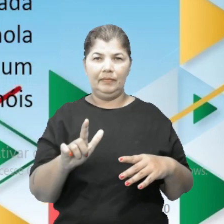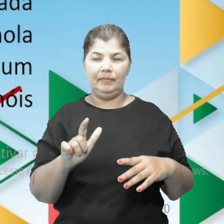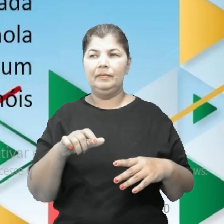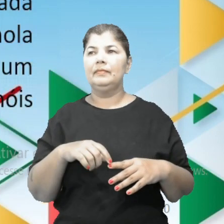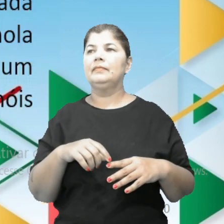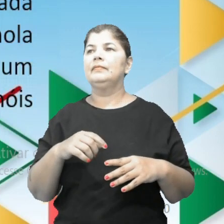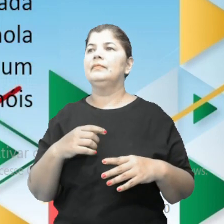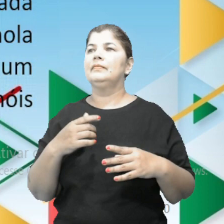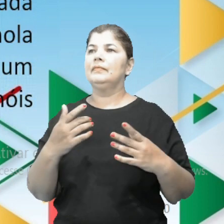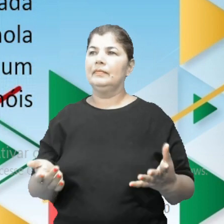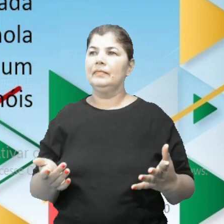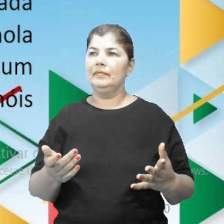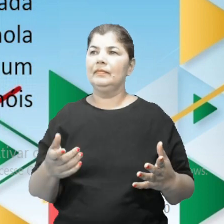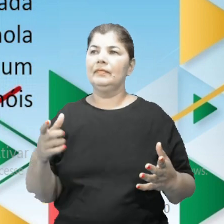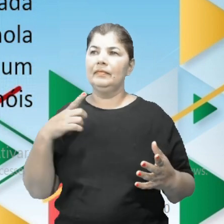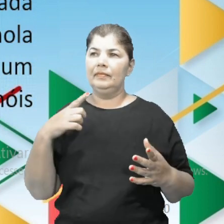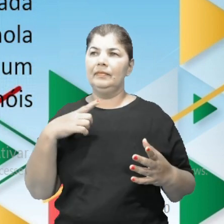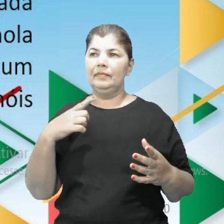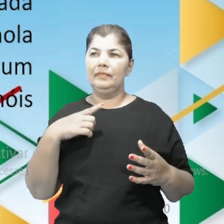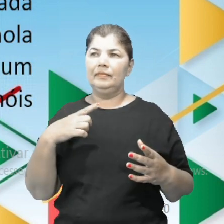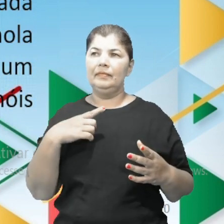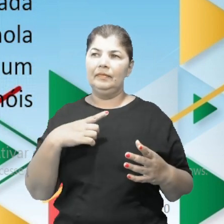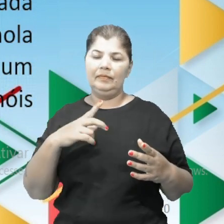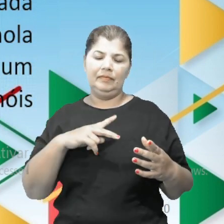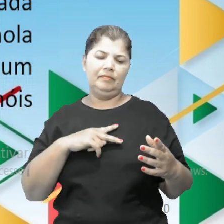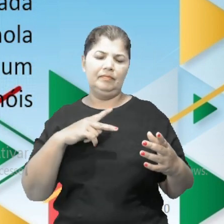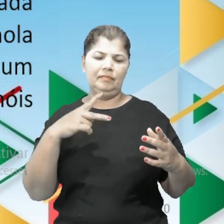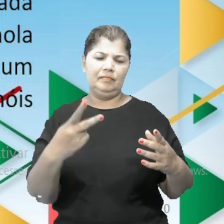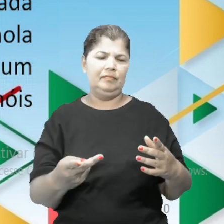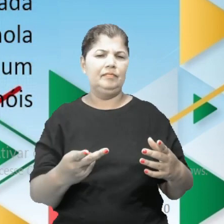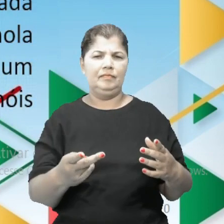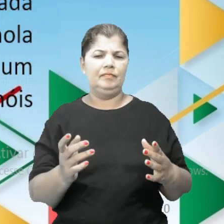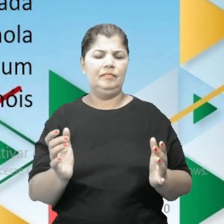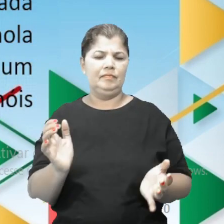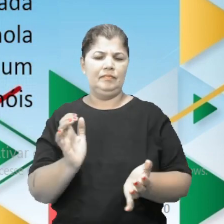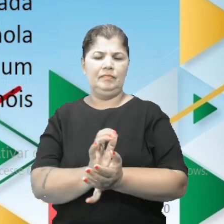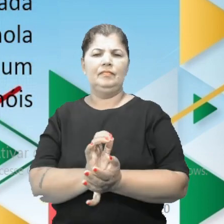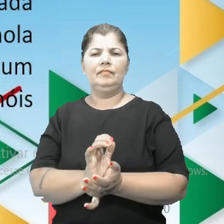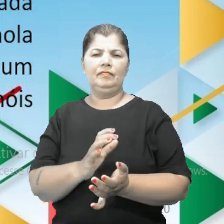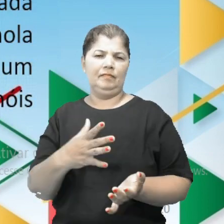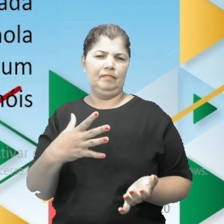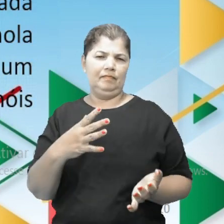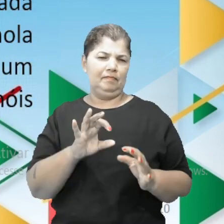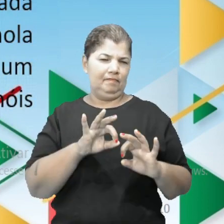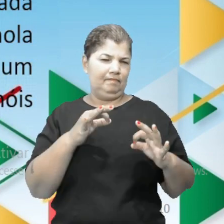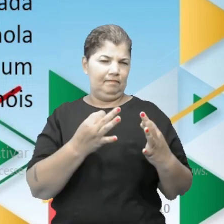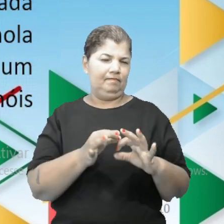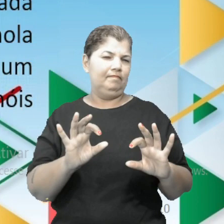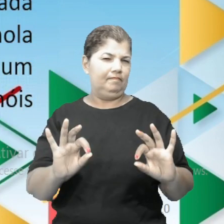era descendente da nobreza inca. Recebeu uma educação,